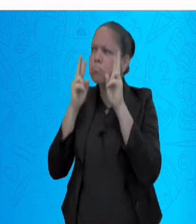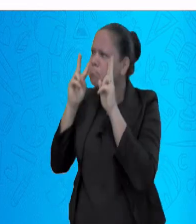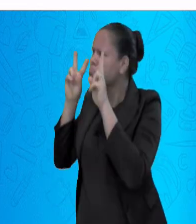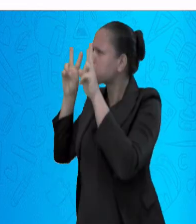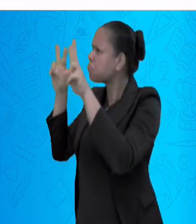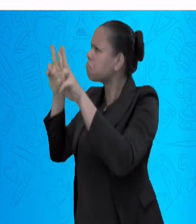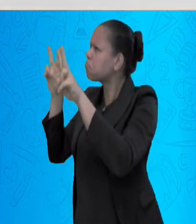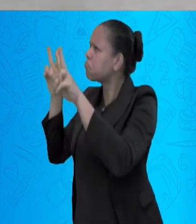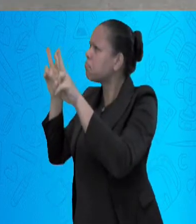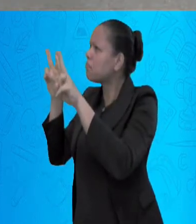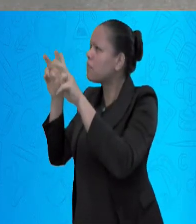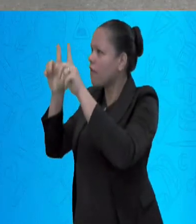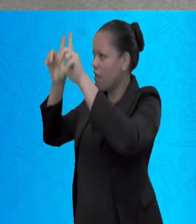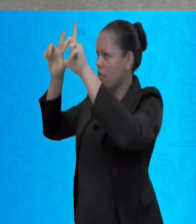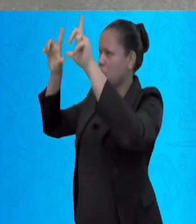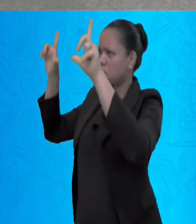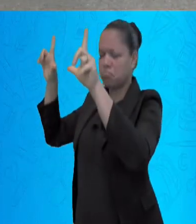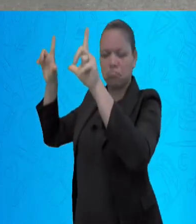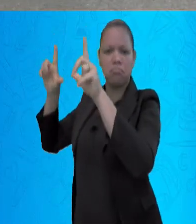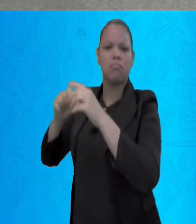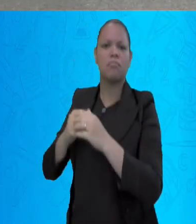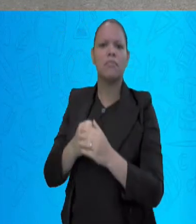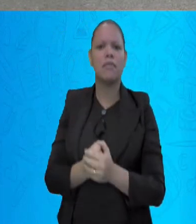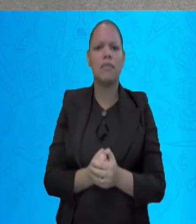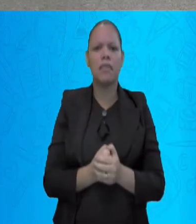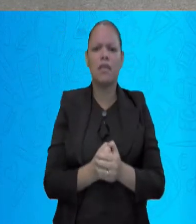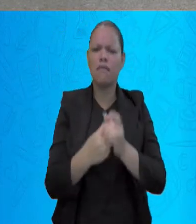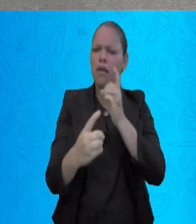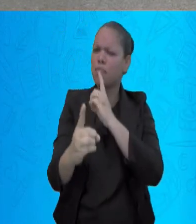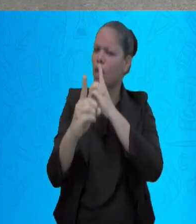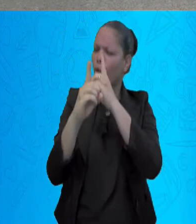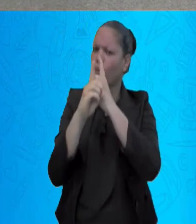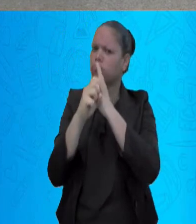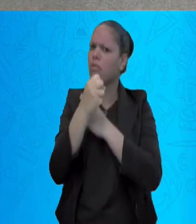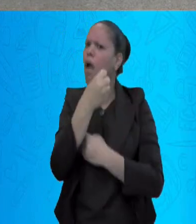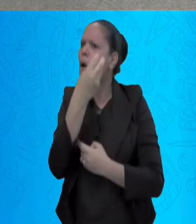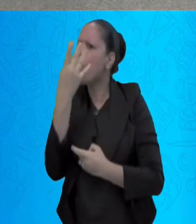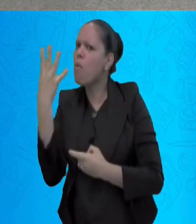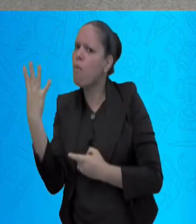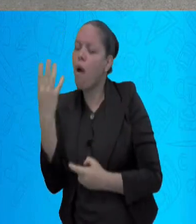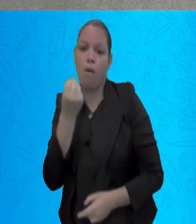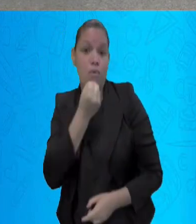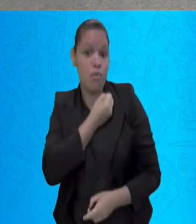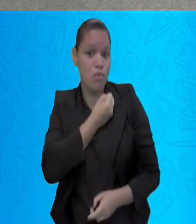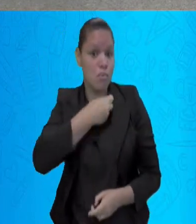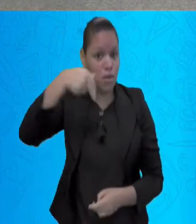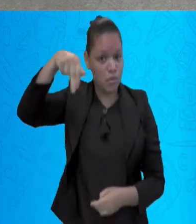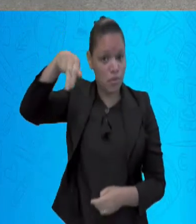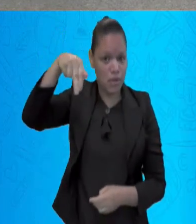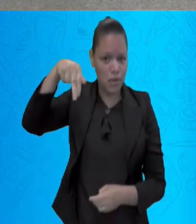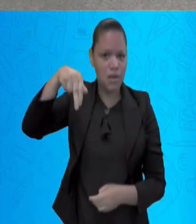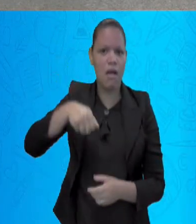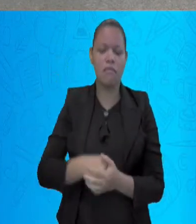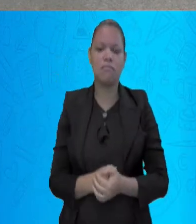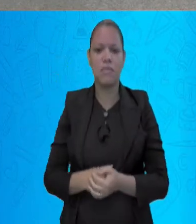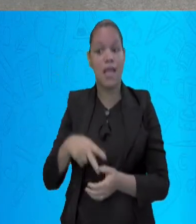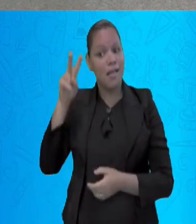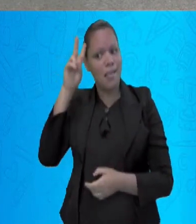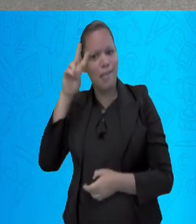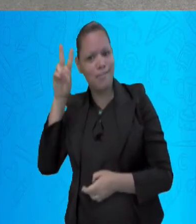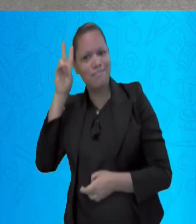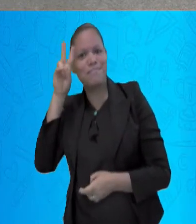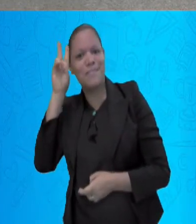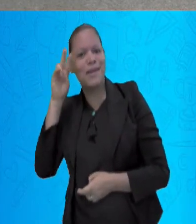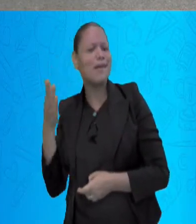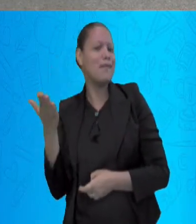observar essa imagem do material dourado e vamos identificar qual é o número natural. Então, nós temos que lembrar das